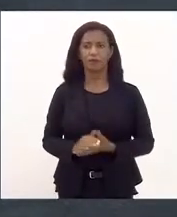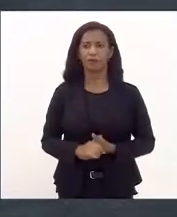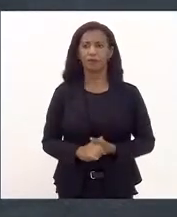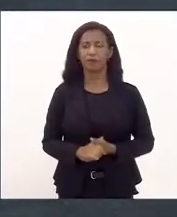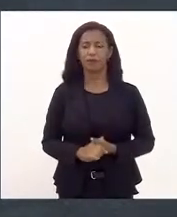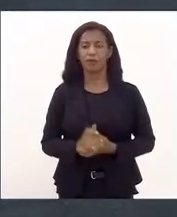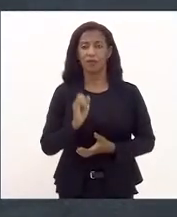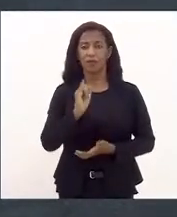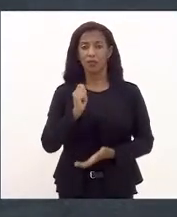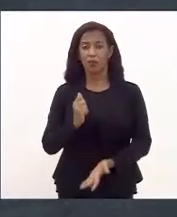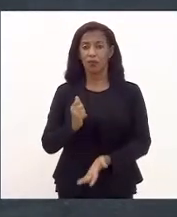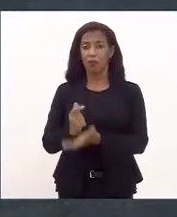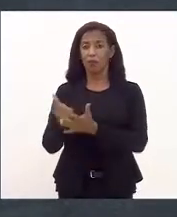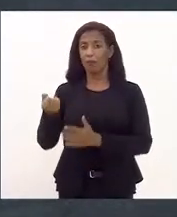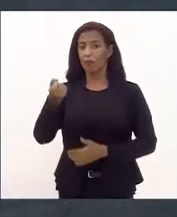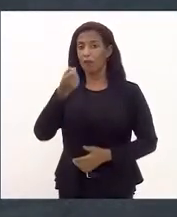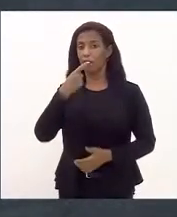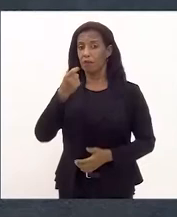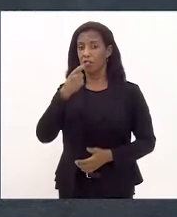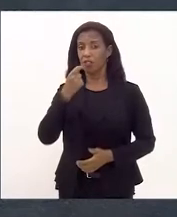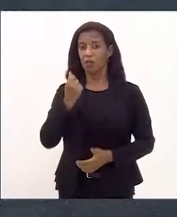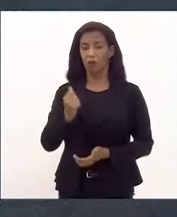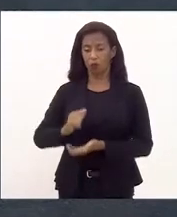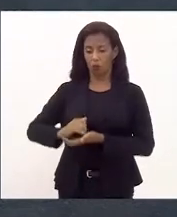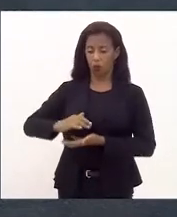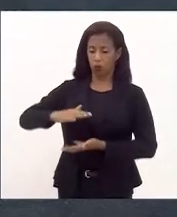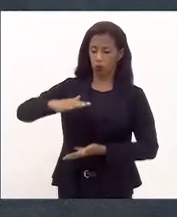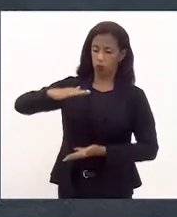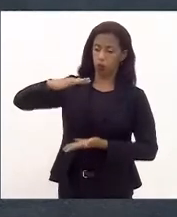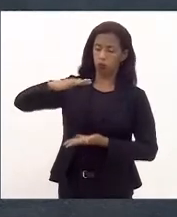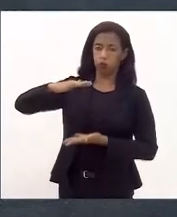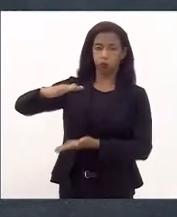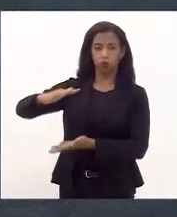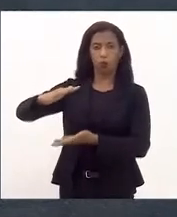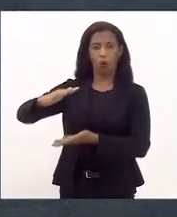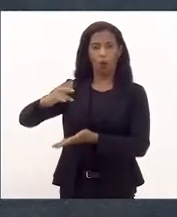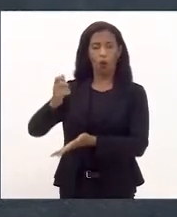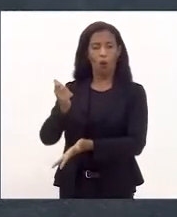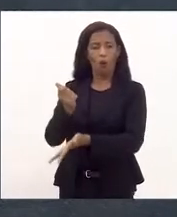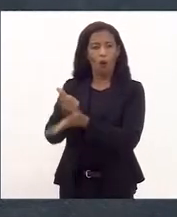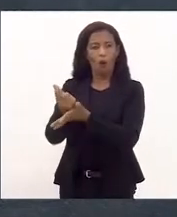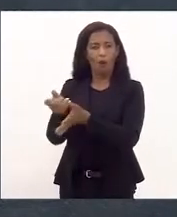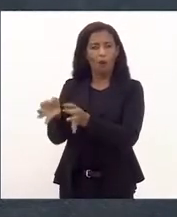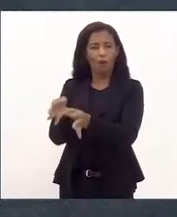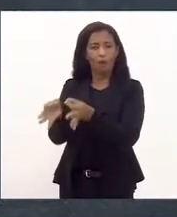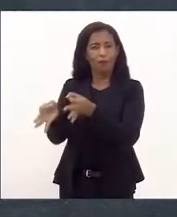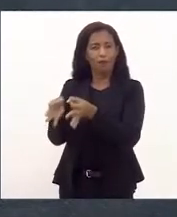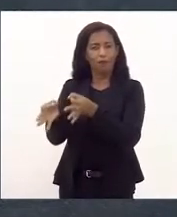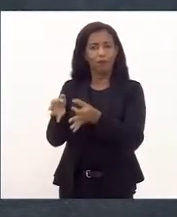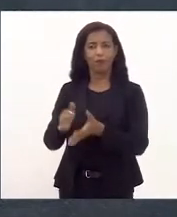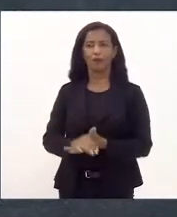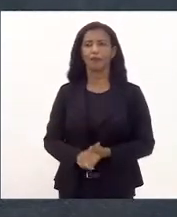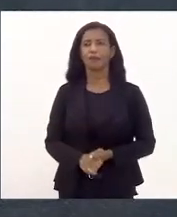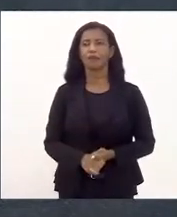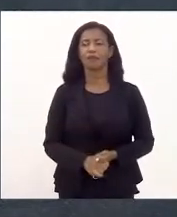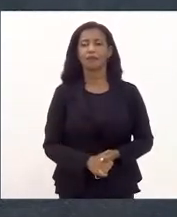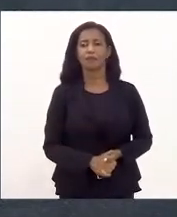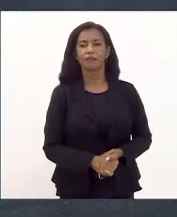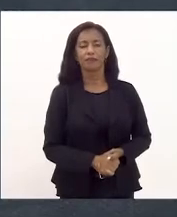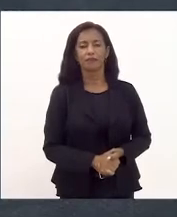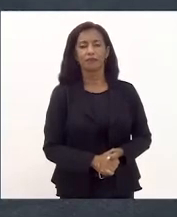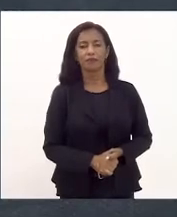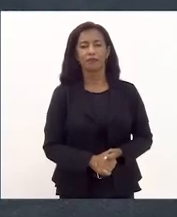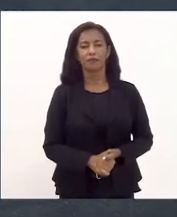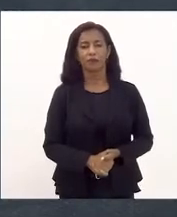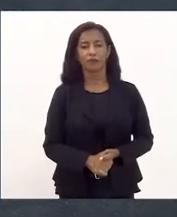se comprasse medicamentos no atacado com compras programadas. Imagine, senhor